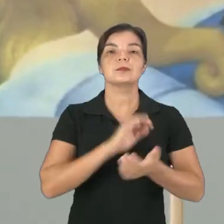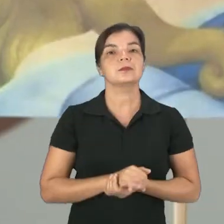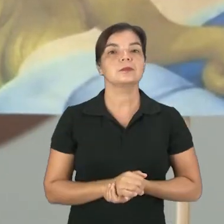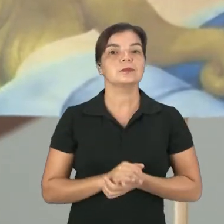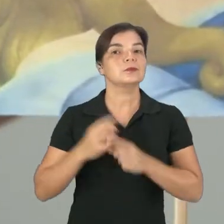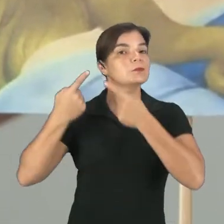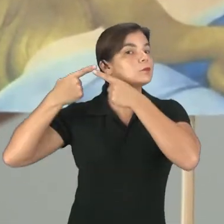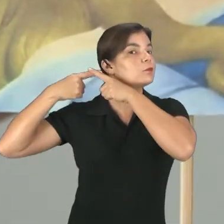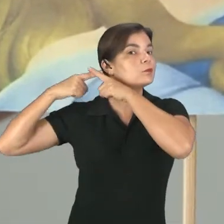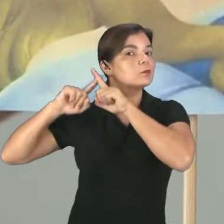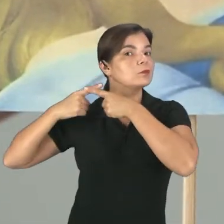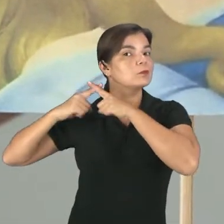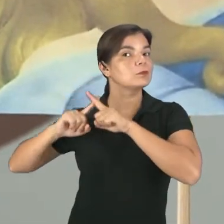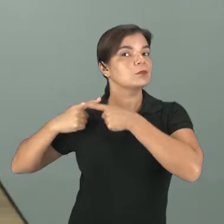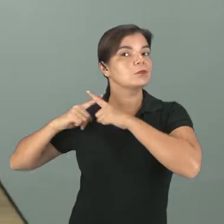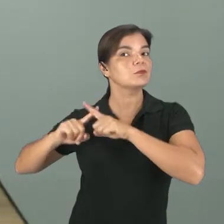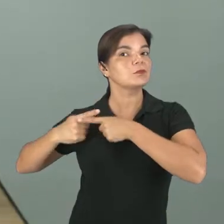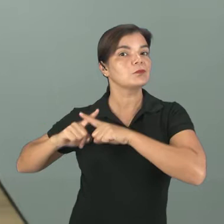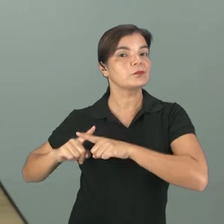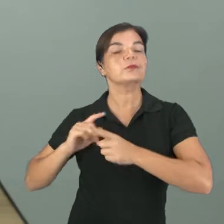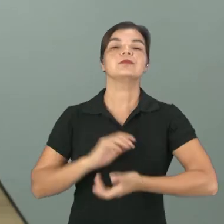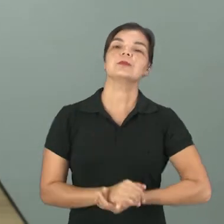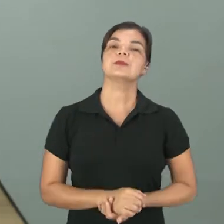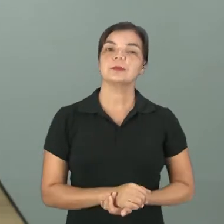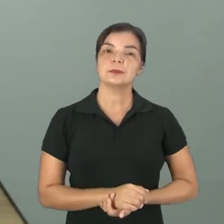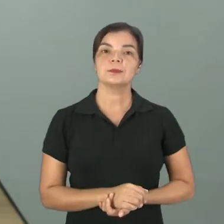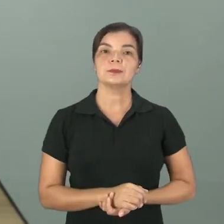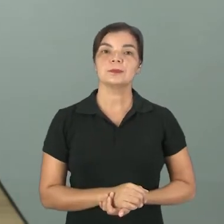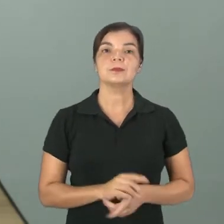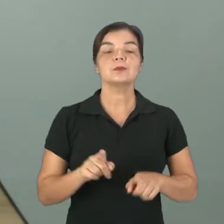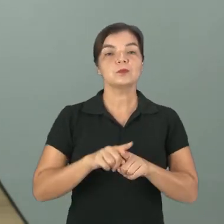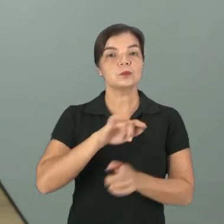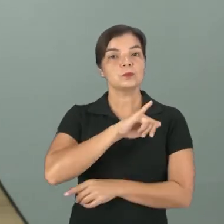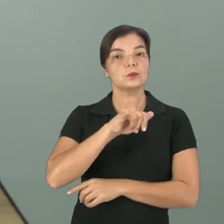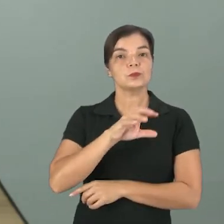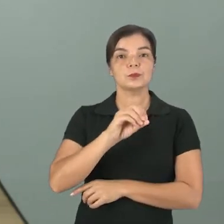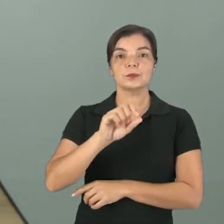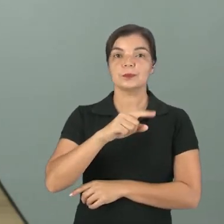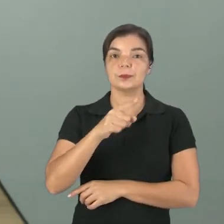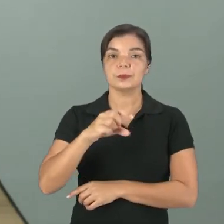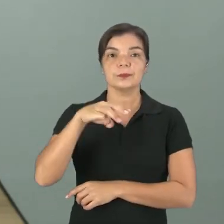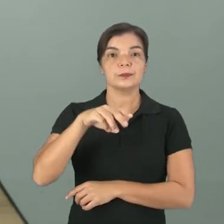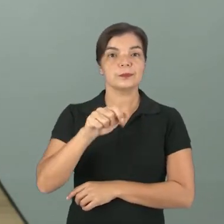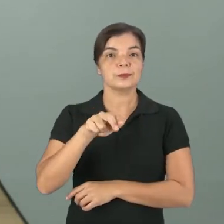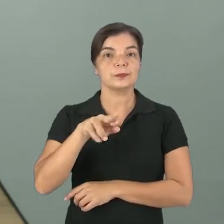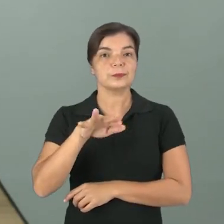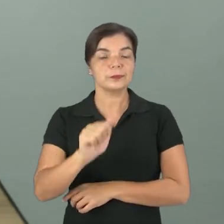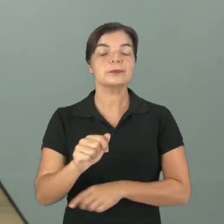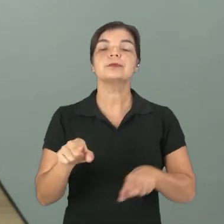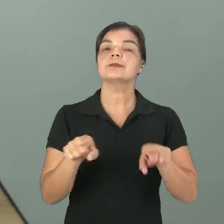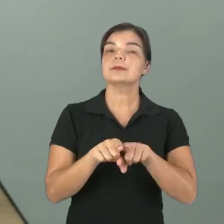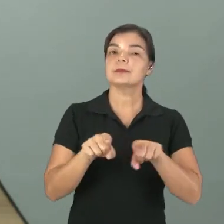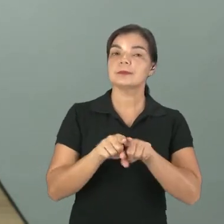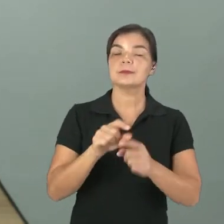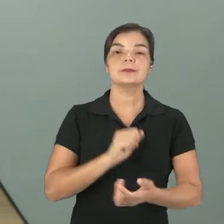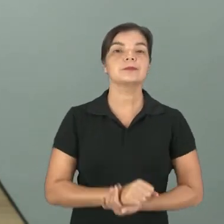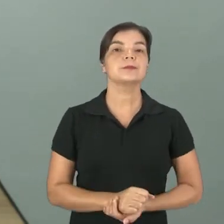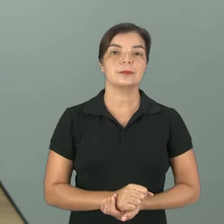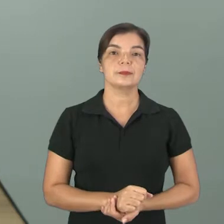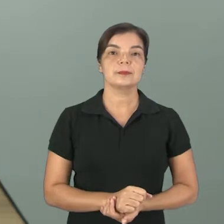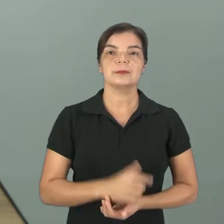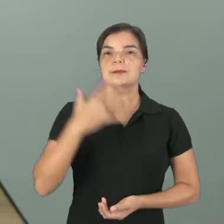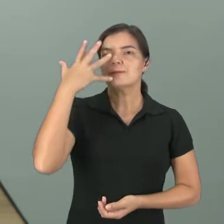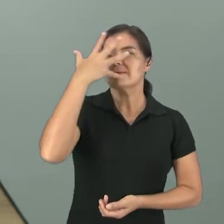a Rapunzel. Temos aqui João e Maria. E temos aqui